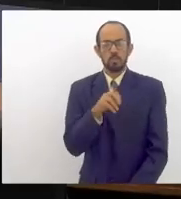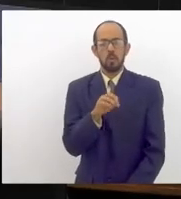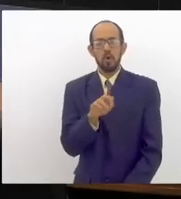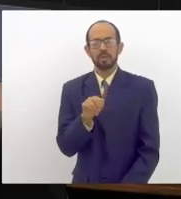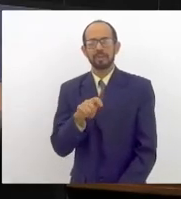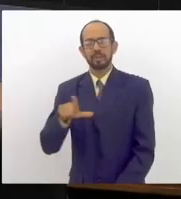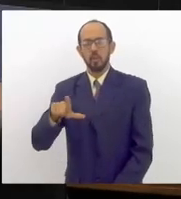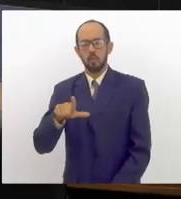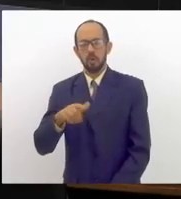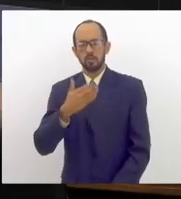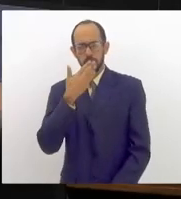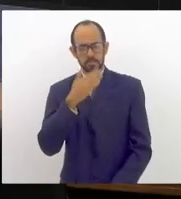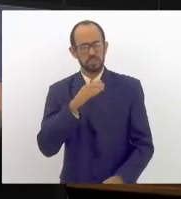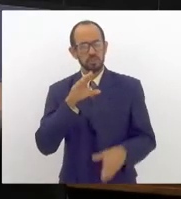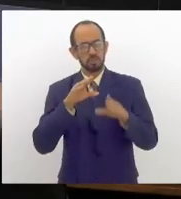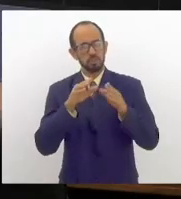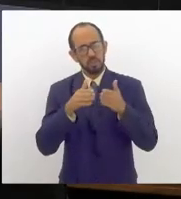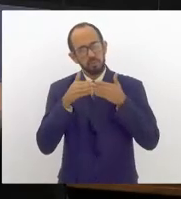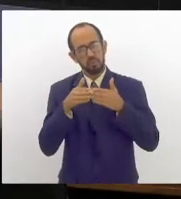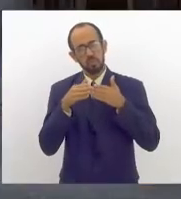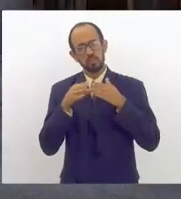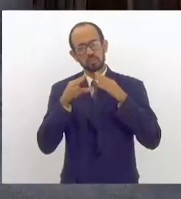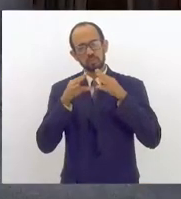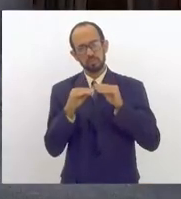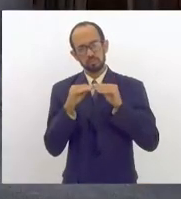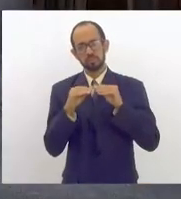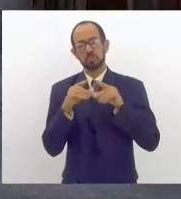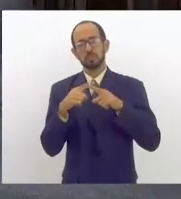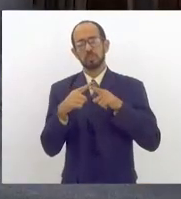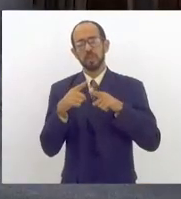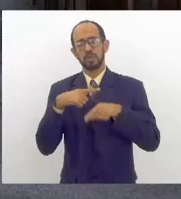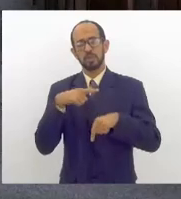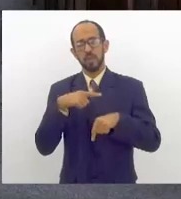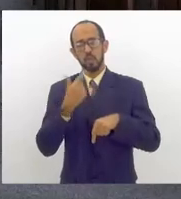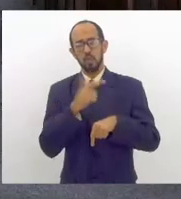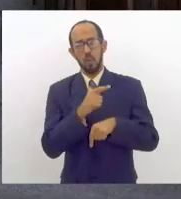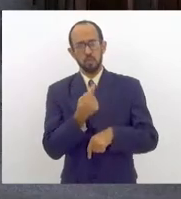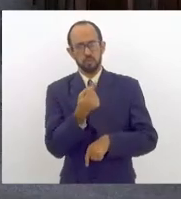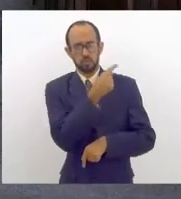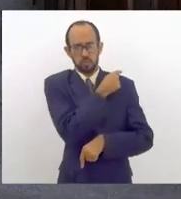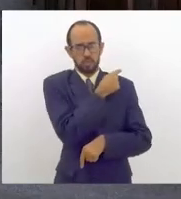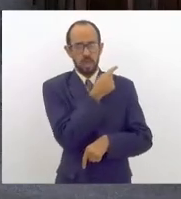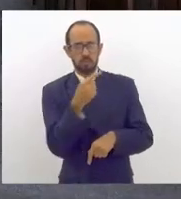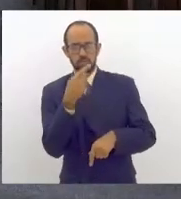vou pedir um pouco mais de objetividade tem uma outra Tribuna ali